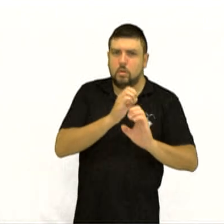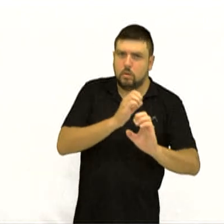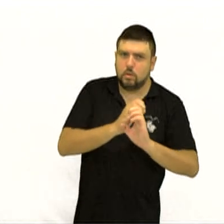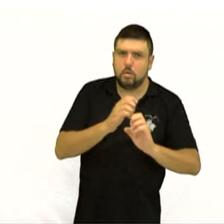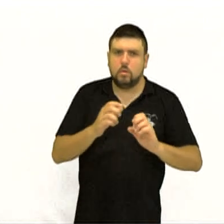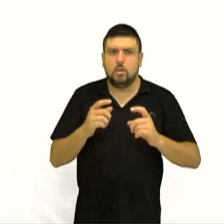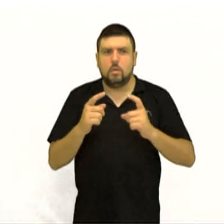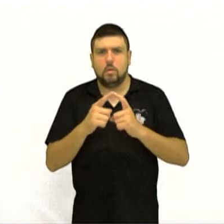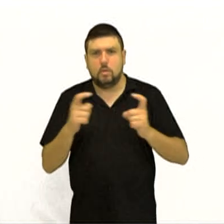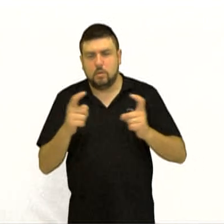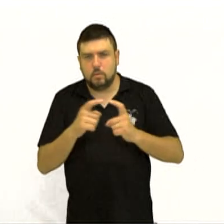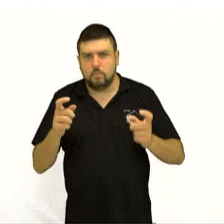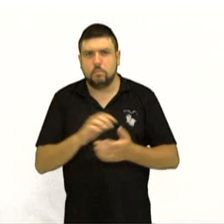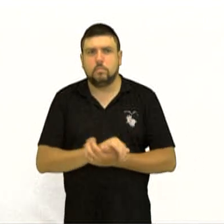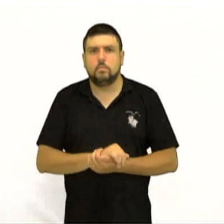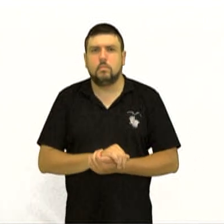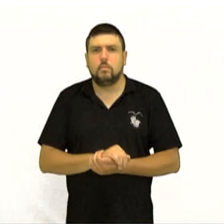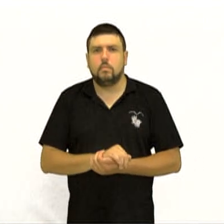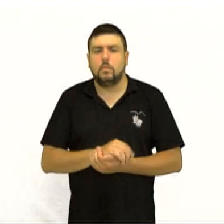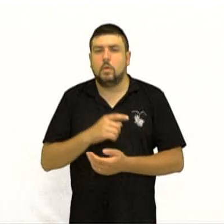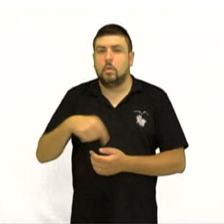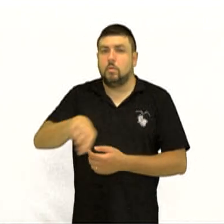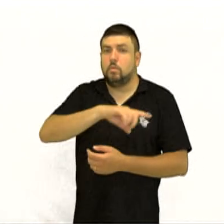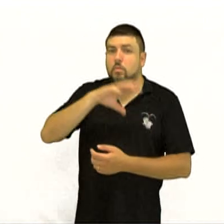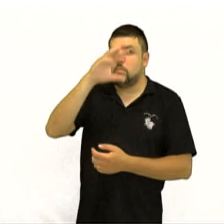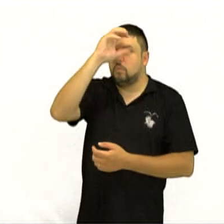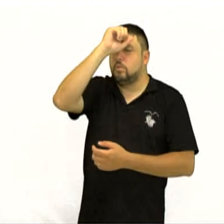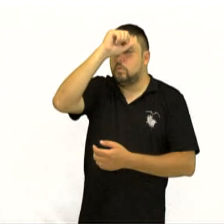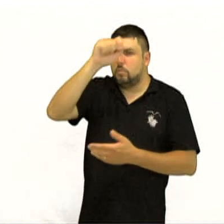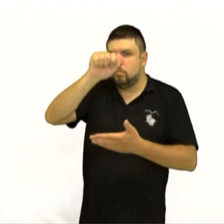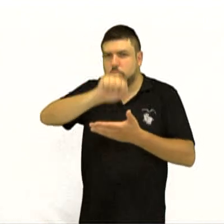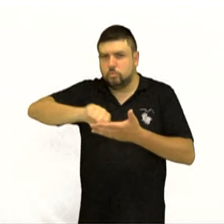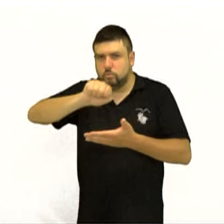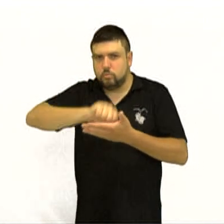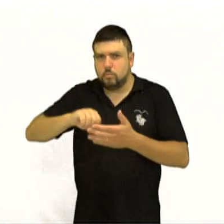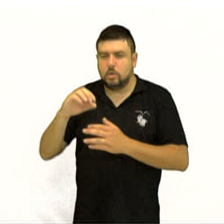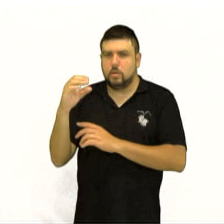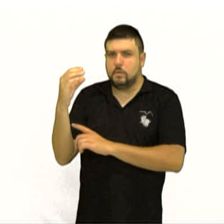também utilizando a regra de arredondamento, ok? E